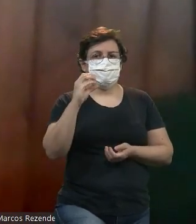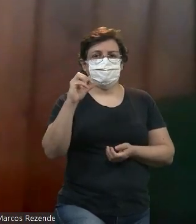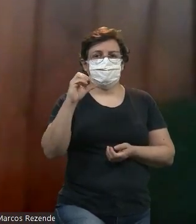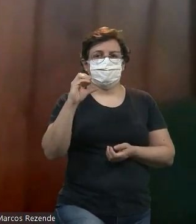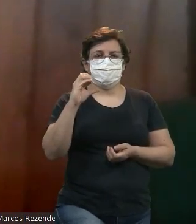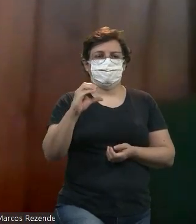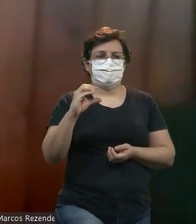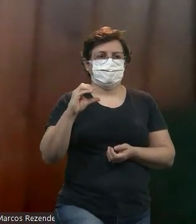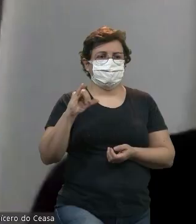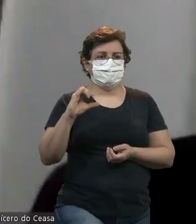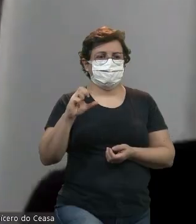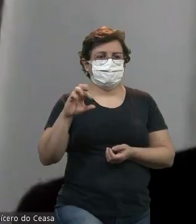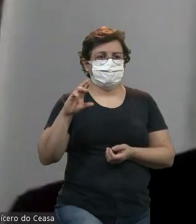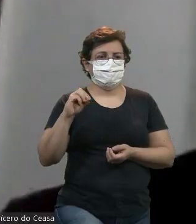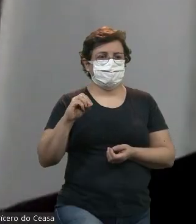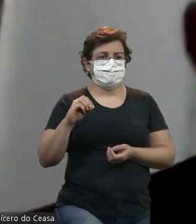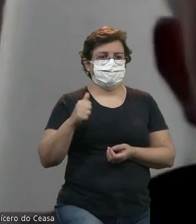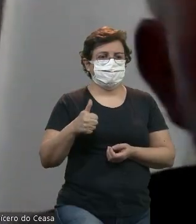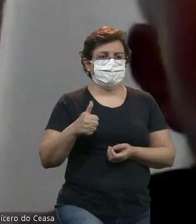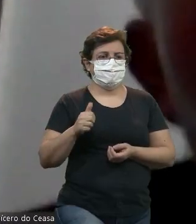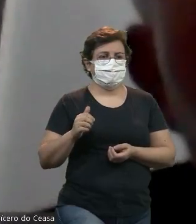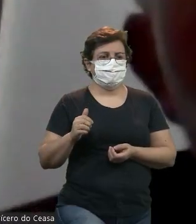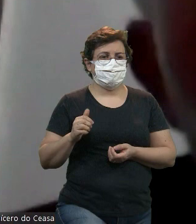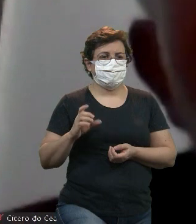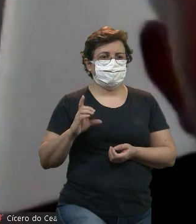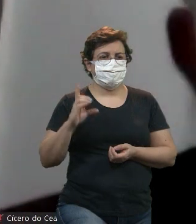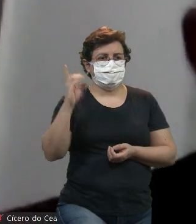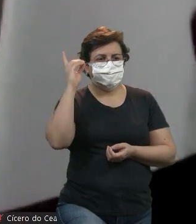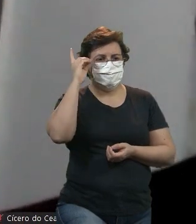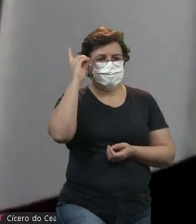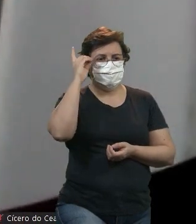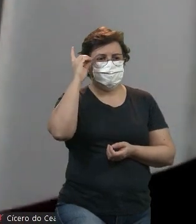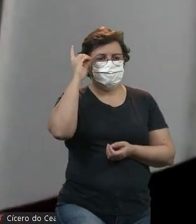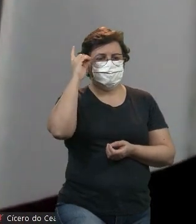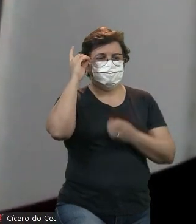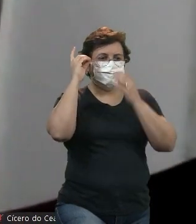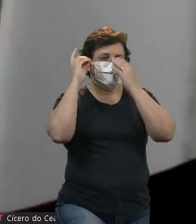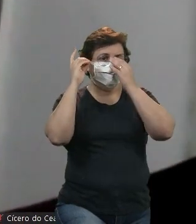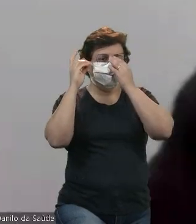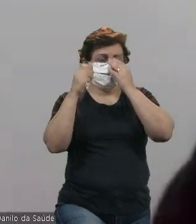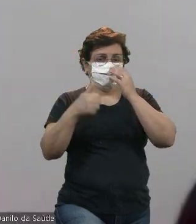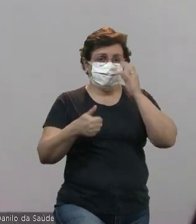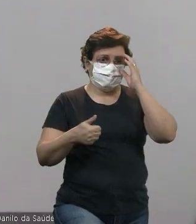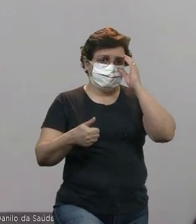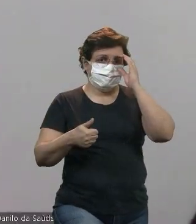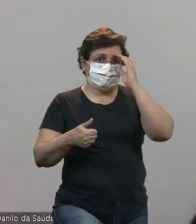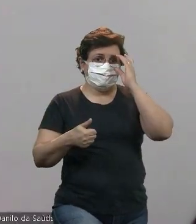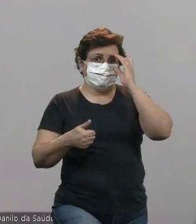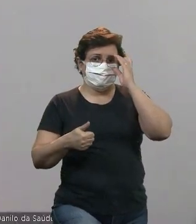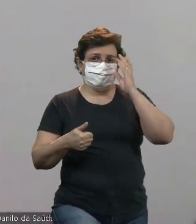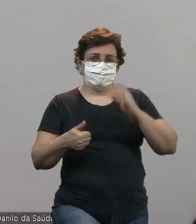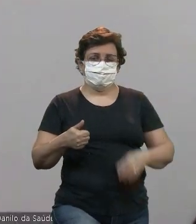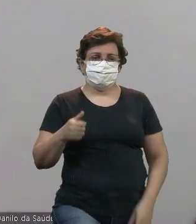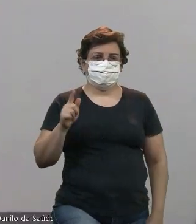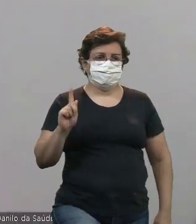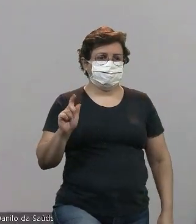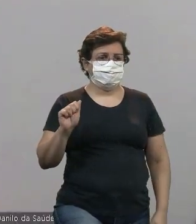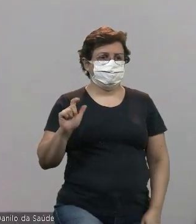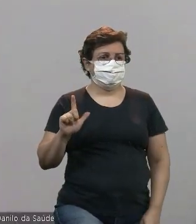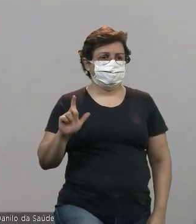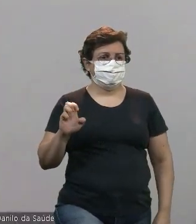SEASA. Sim. Vereador Danilo da Saúde. Sim. Vereador Evandro